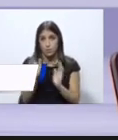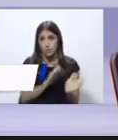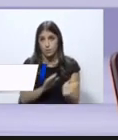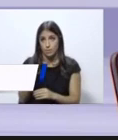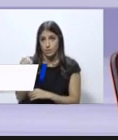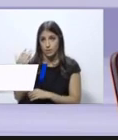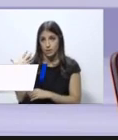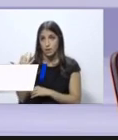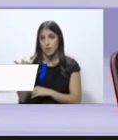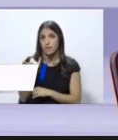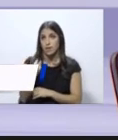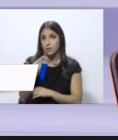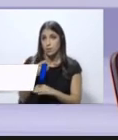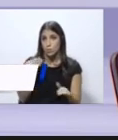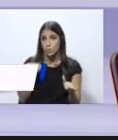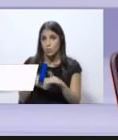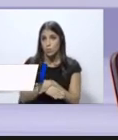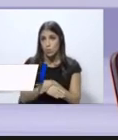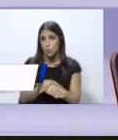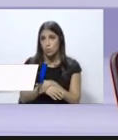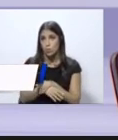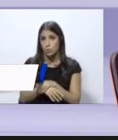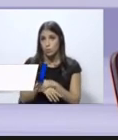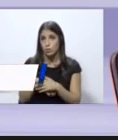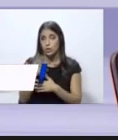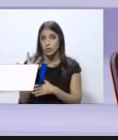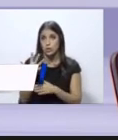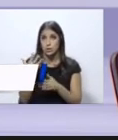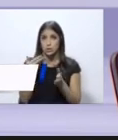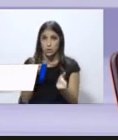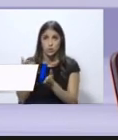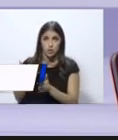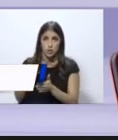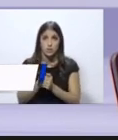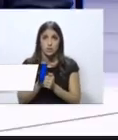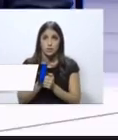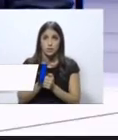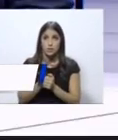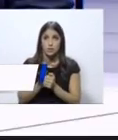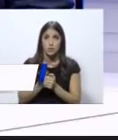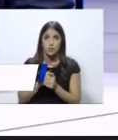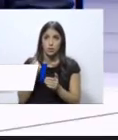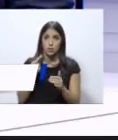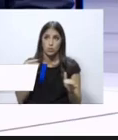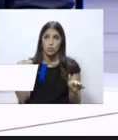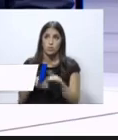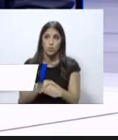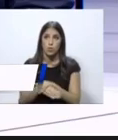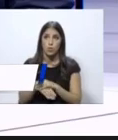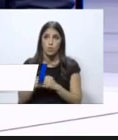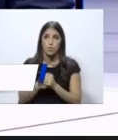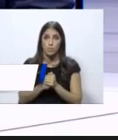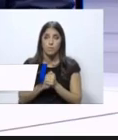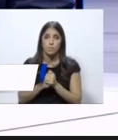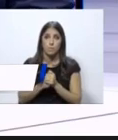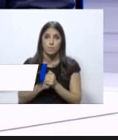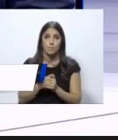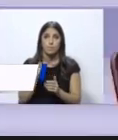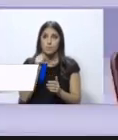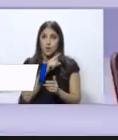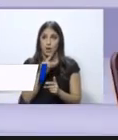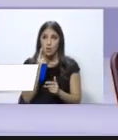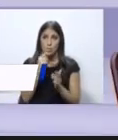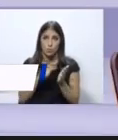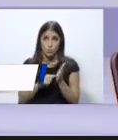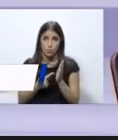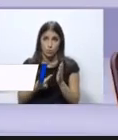5 assistências no Rio Ave, Mehdi Taremi. Sim. E um deles bem nos custou. É verdade. Um bom golo. É verdade. Valeu-lhes um ponto, isso